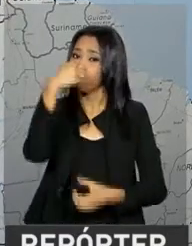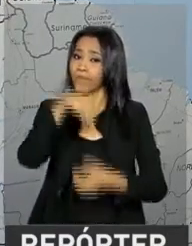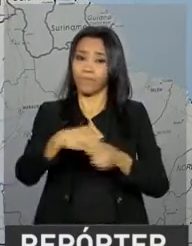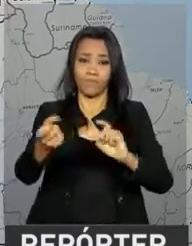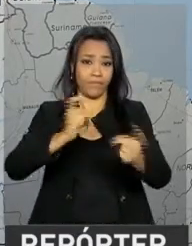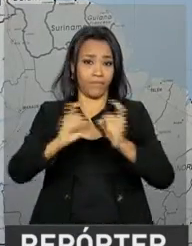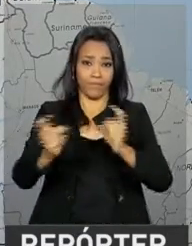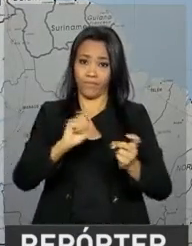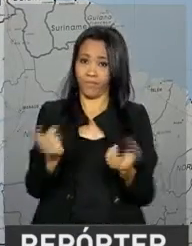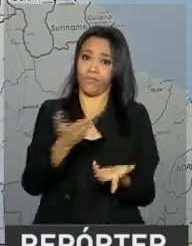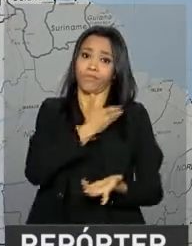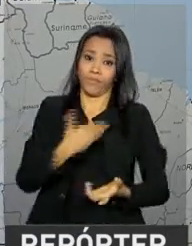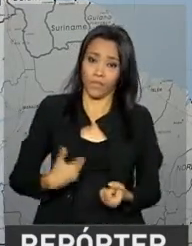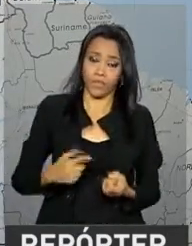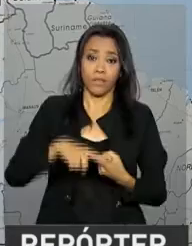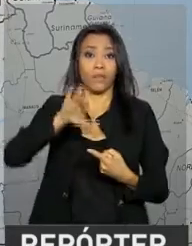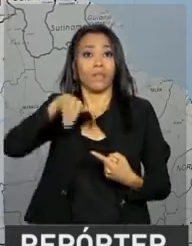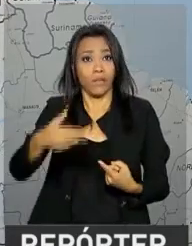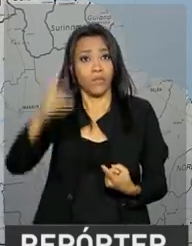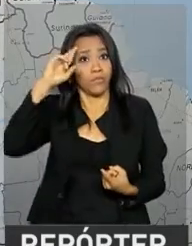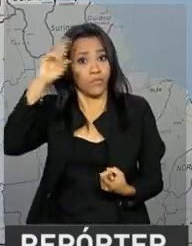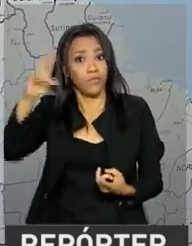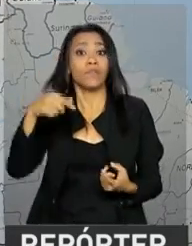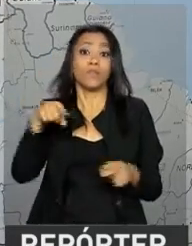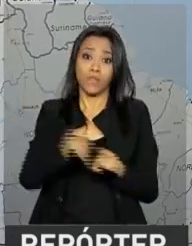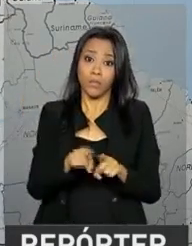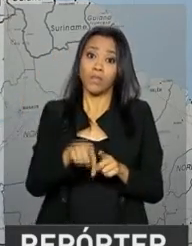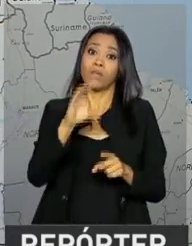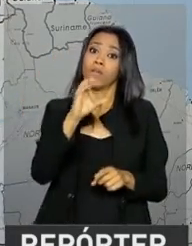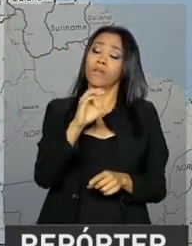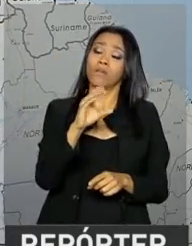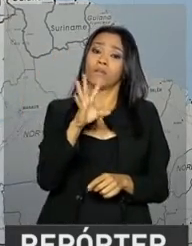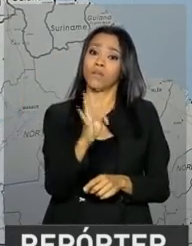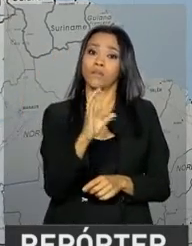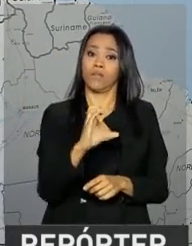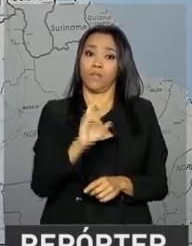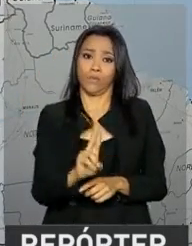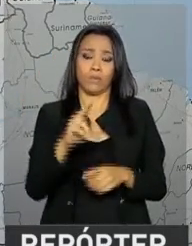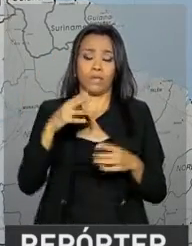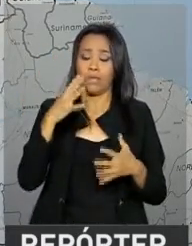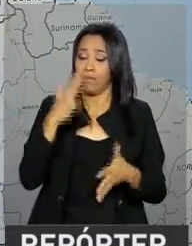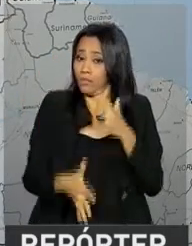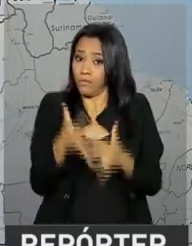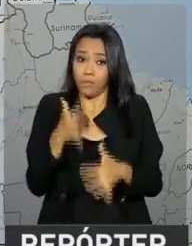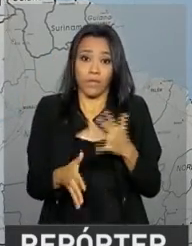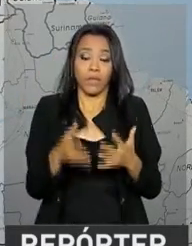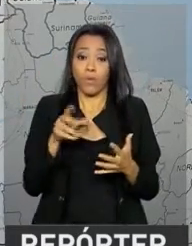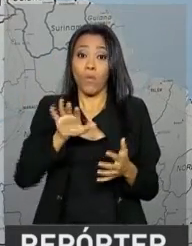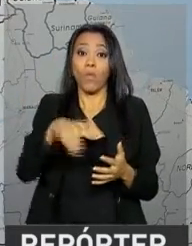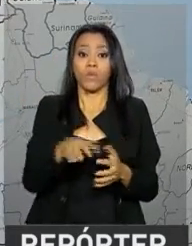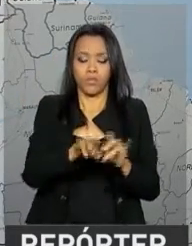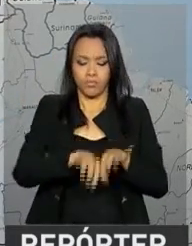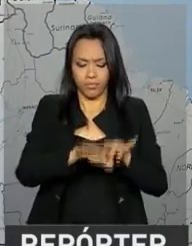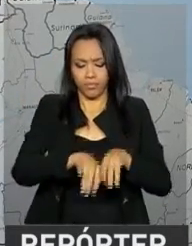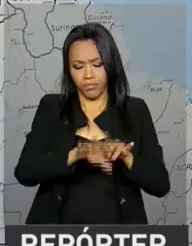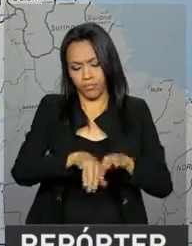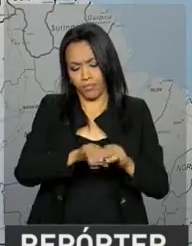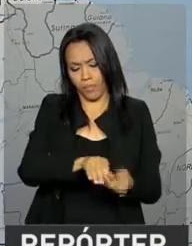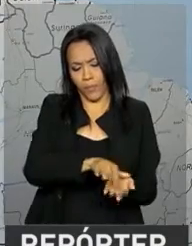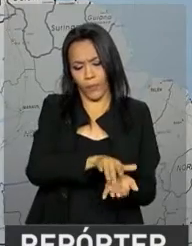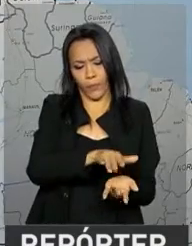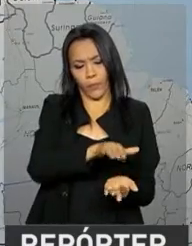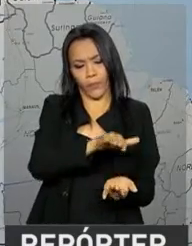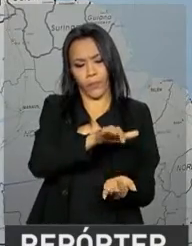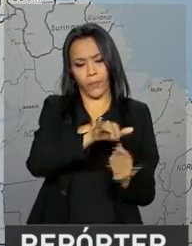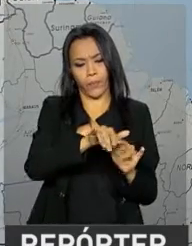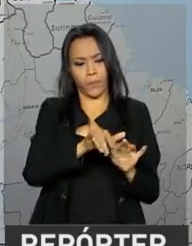desde o gestor aqui para ser útil para o tcu também apaixonada que digitaliza toda a beleza e se esse trâmite a